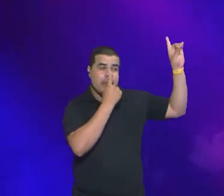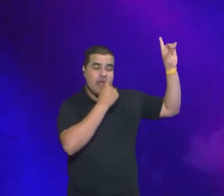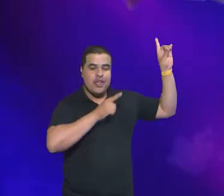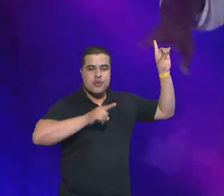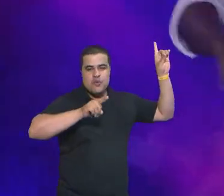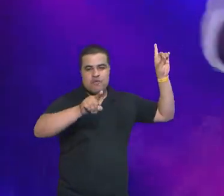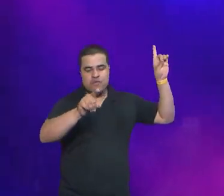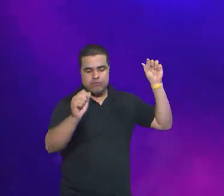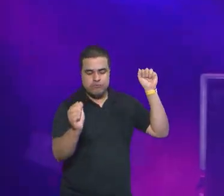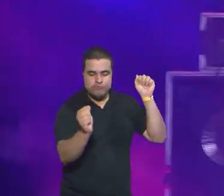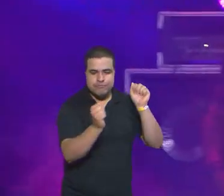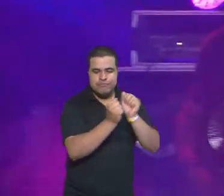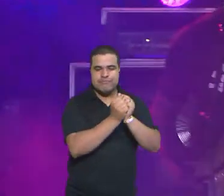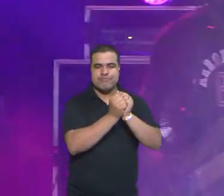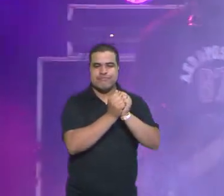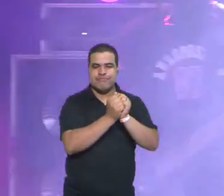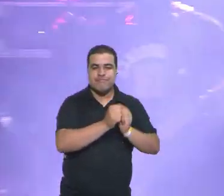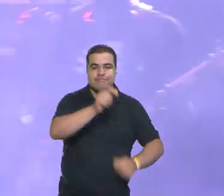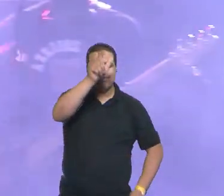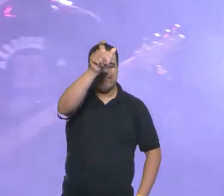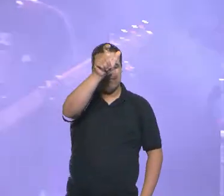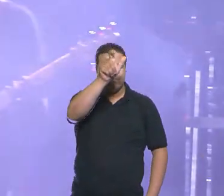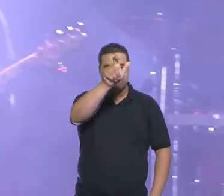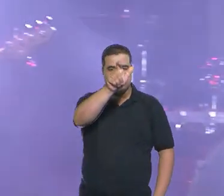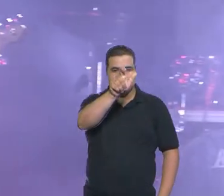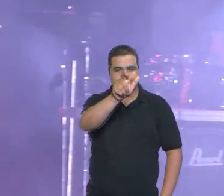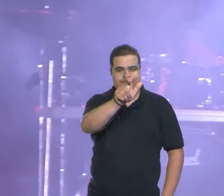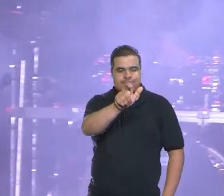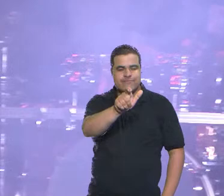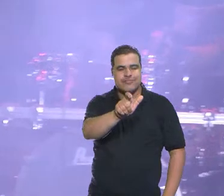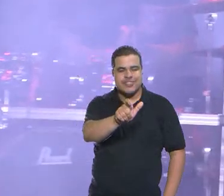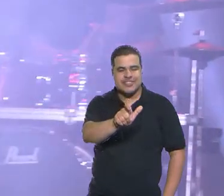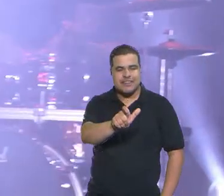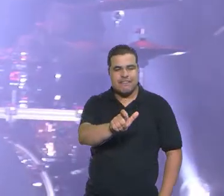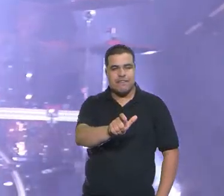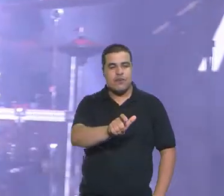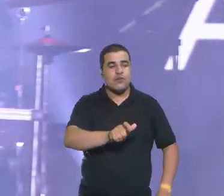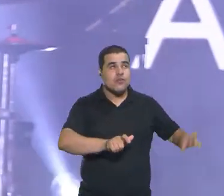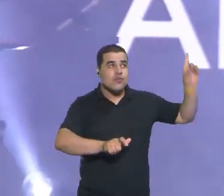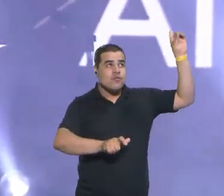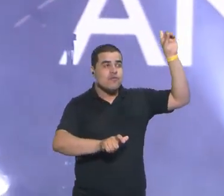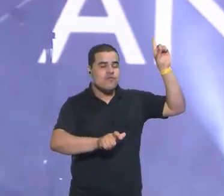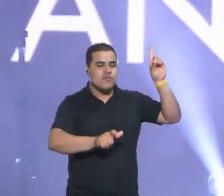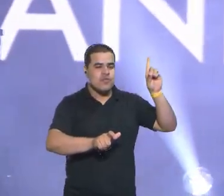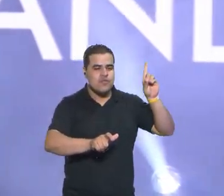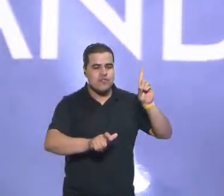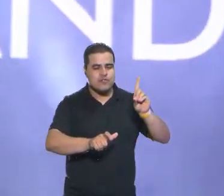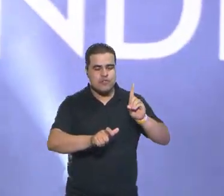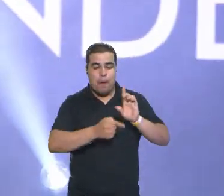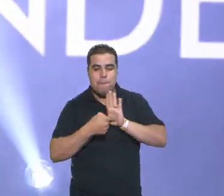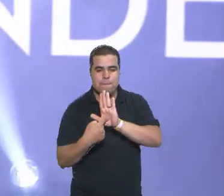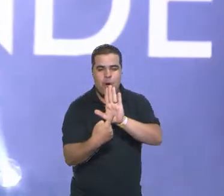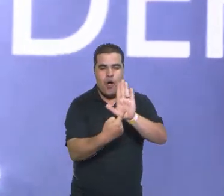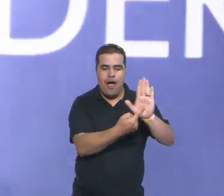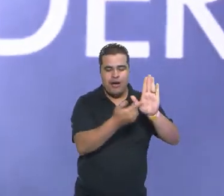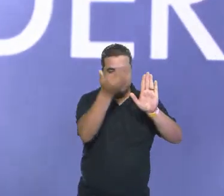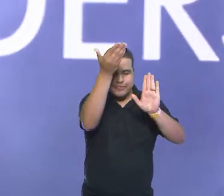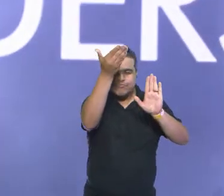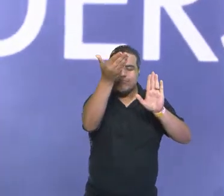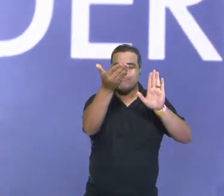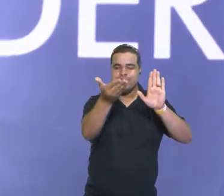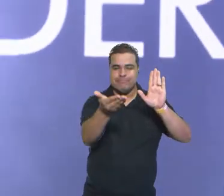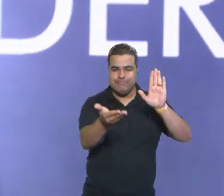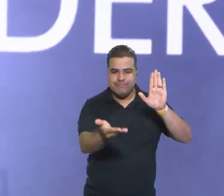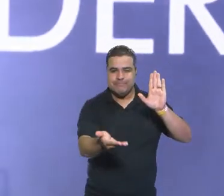Deus com você Você é o espelho que é para tirar imagem do